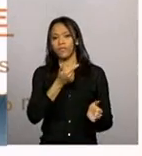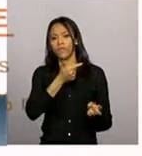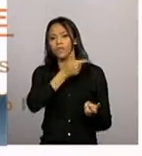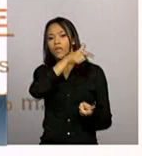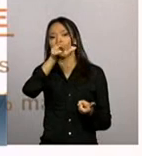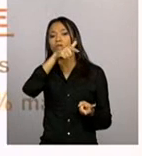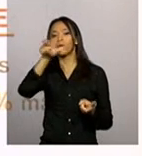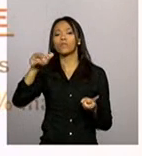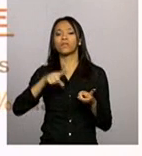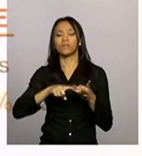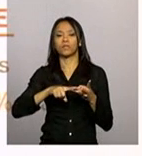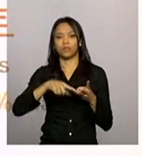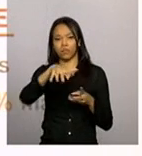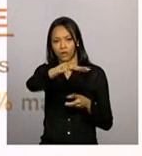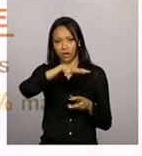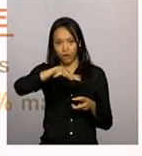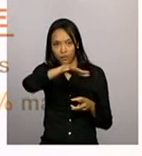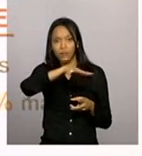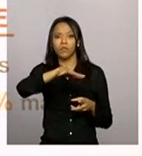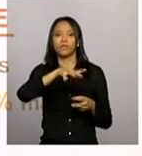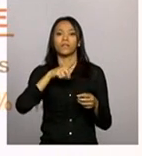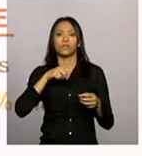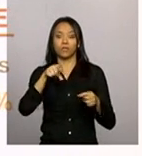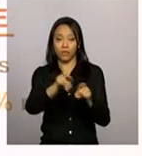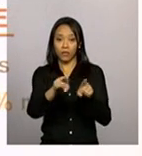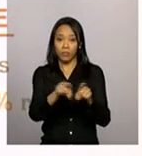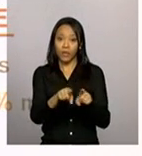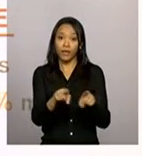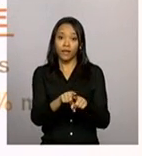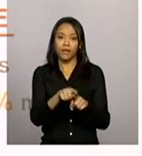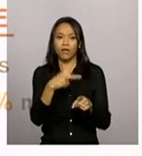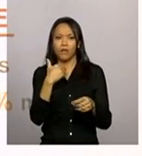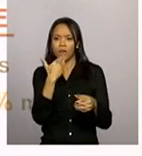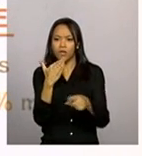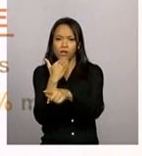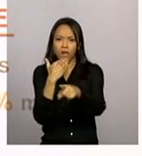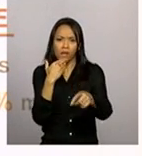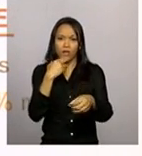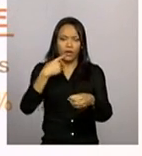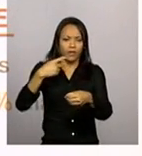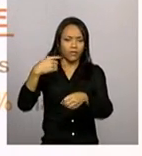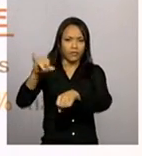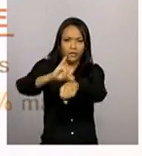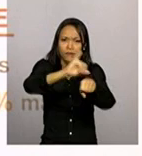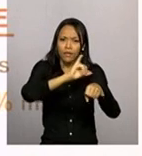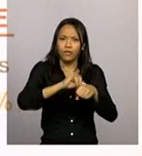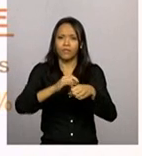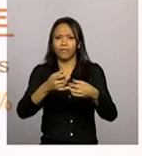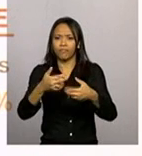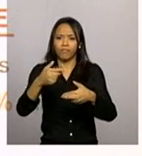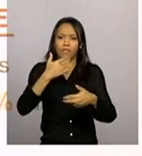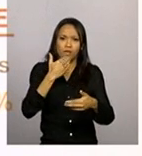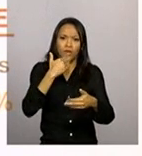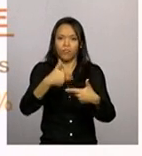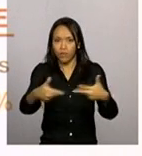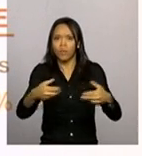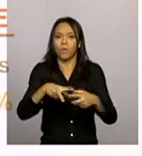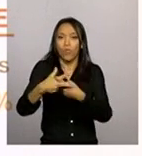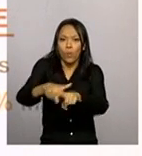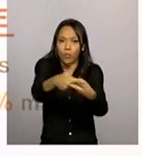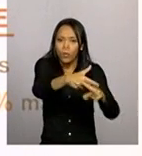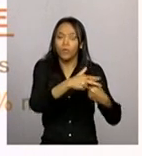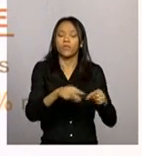Nas outras áreas desse eixo, urbanização de assentamentos precários, nós concluímos 487 obras e